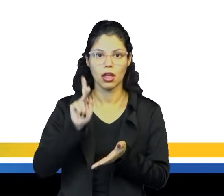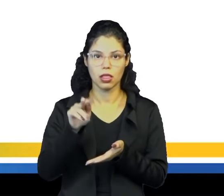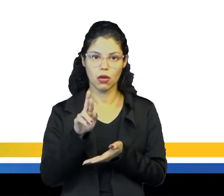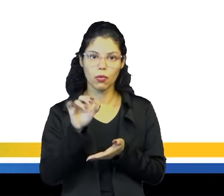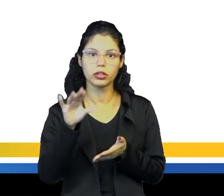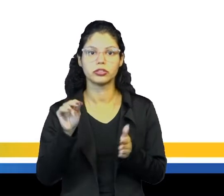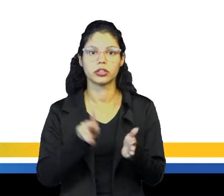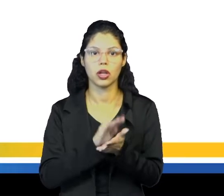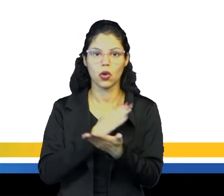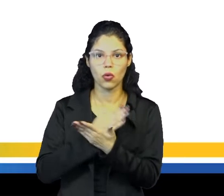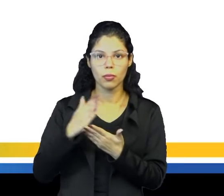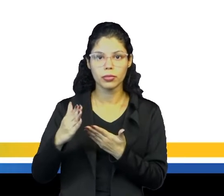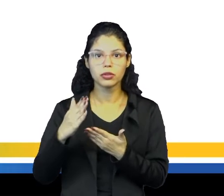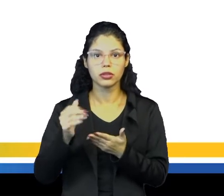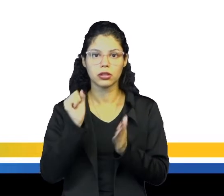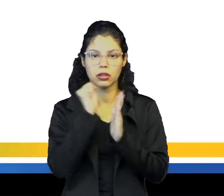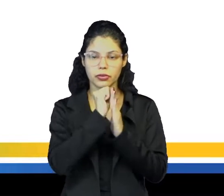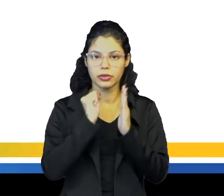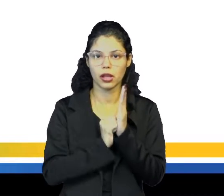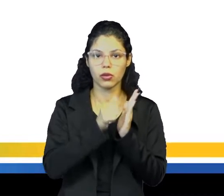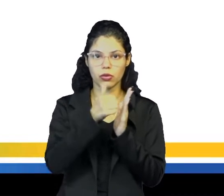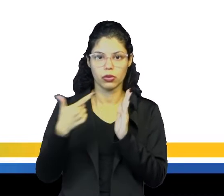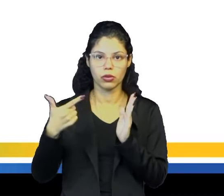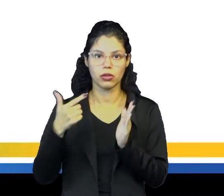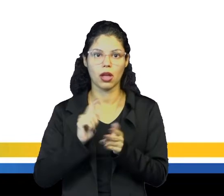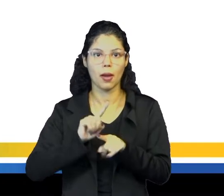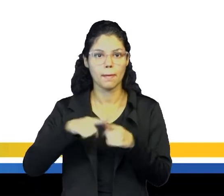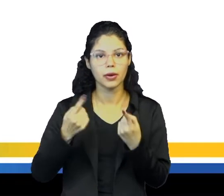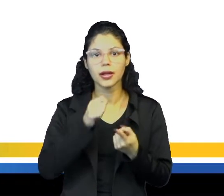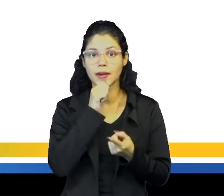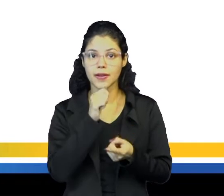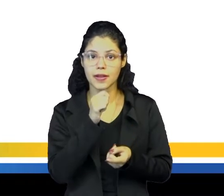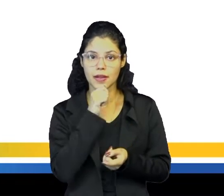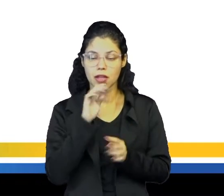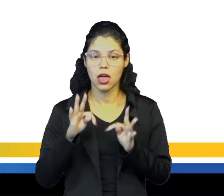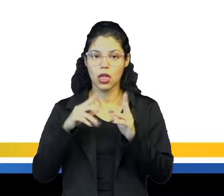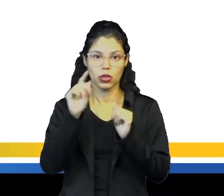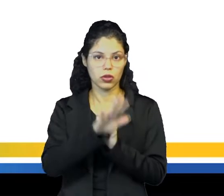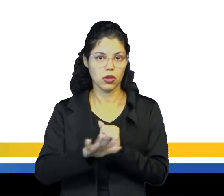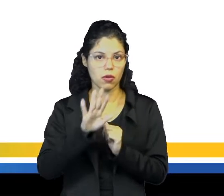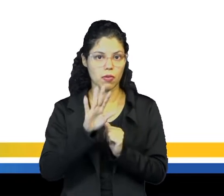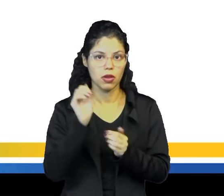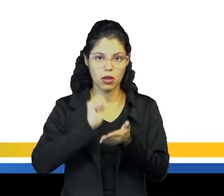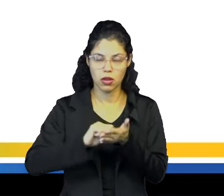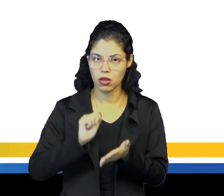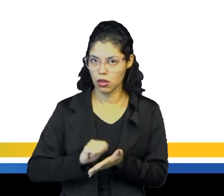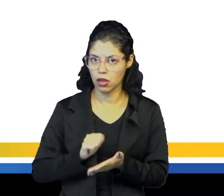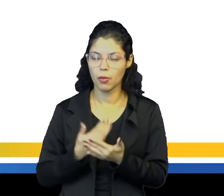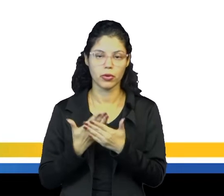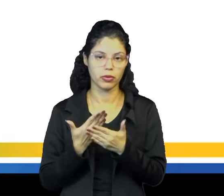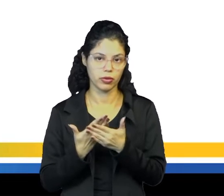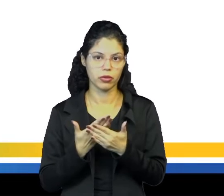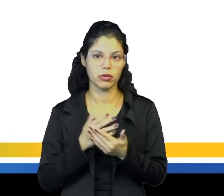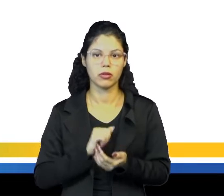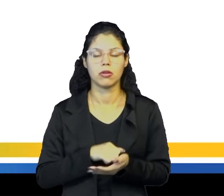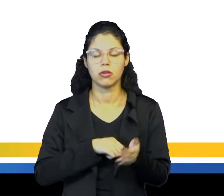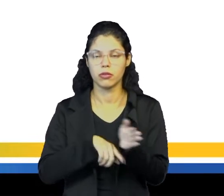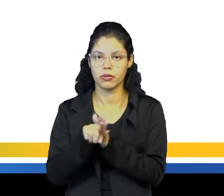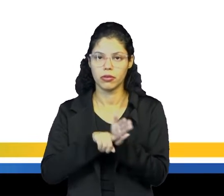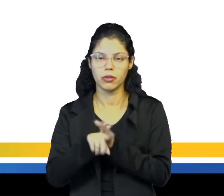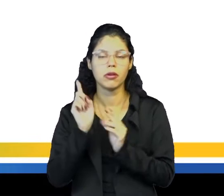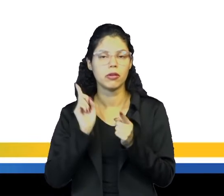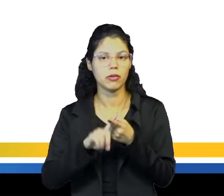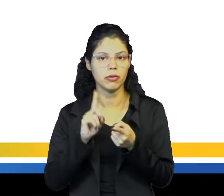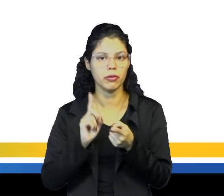teve início a partir do século XII, mas ela ainda não foi totalmente decifrada pelos estudiosos, principalmente